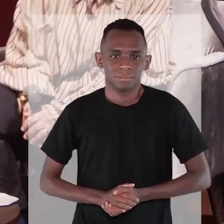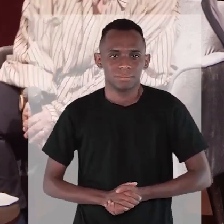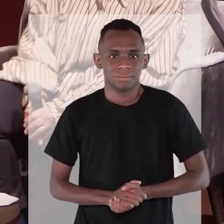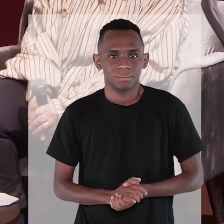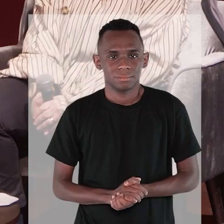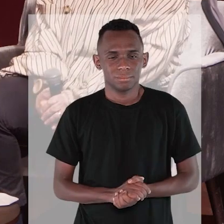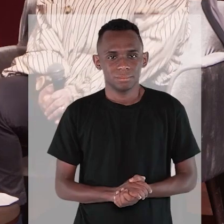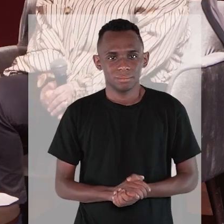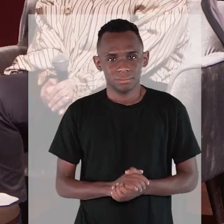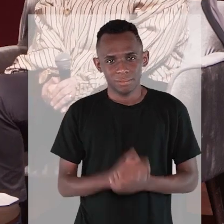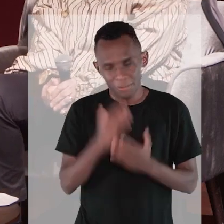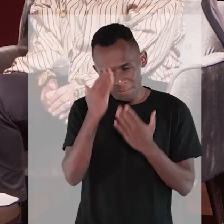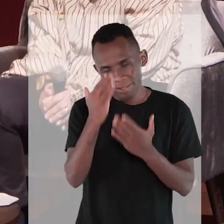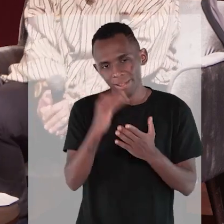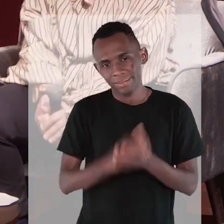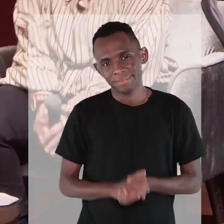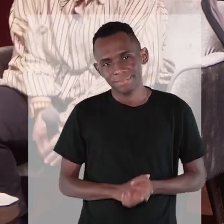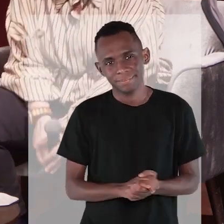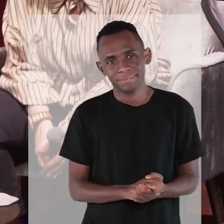Obrigado, Luísa.